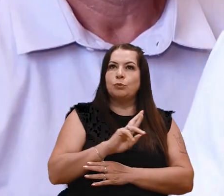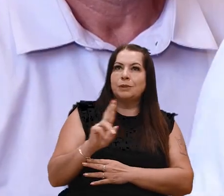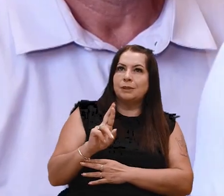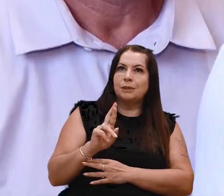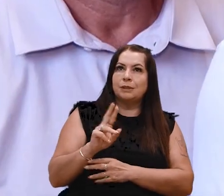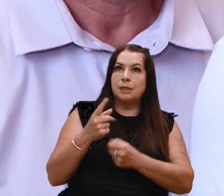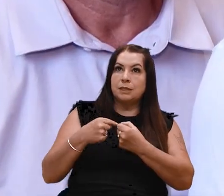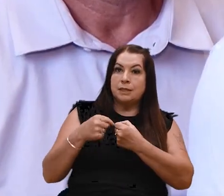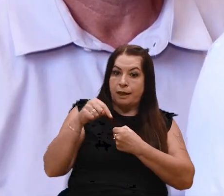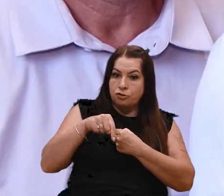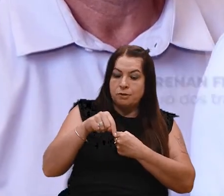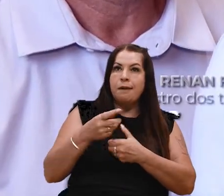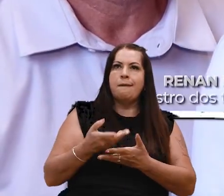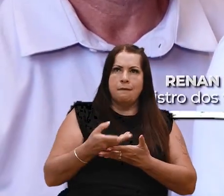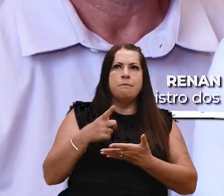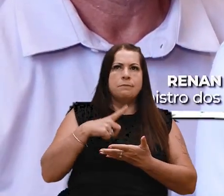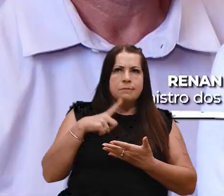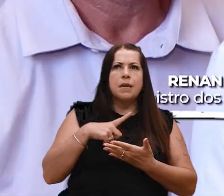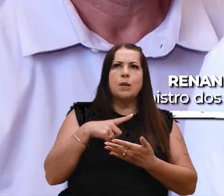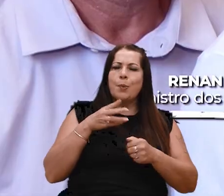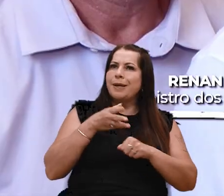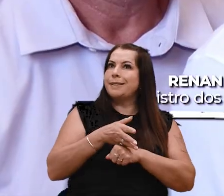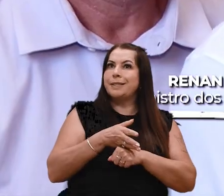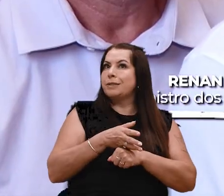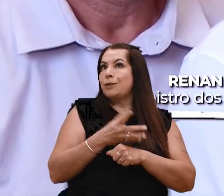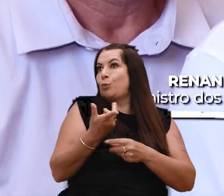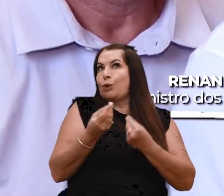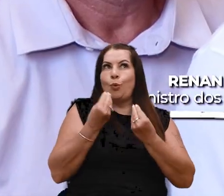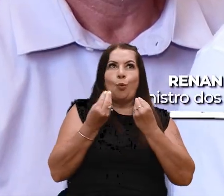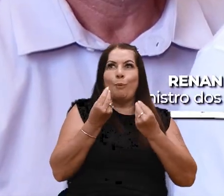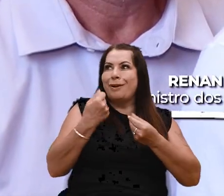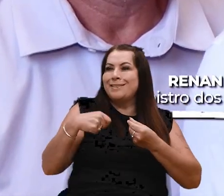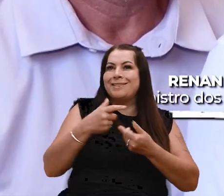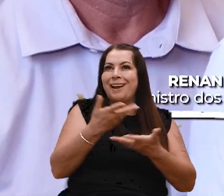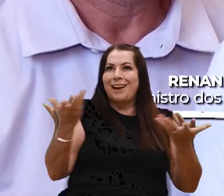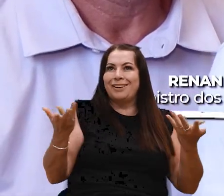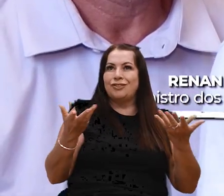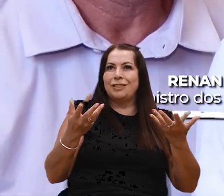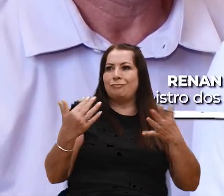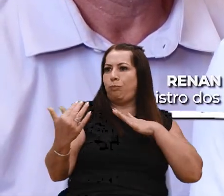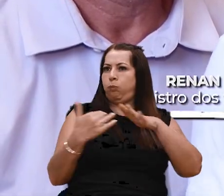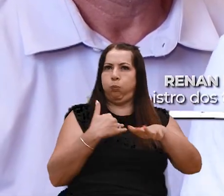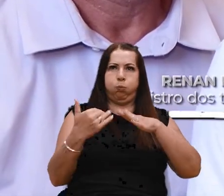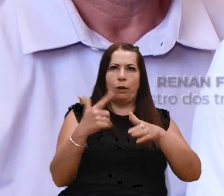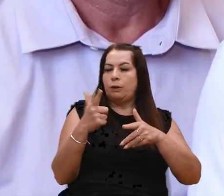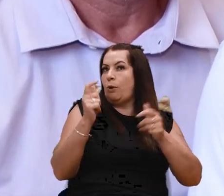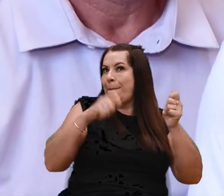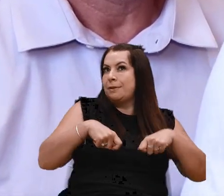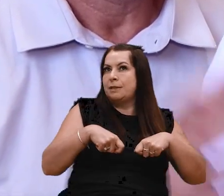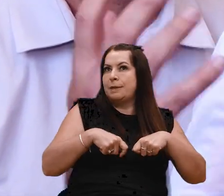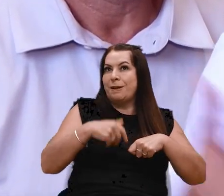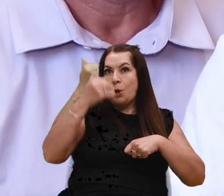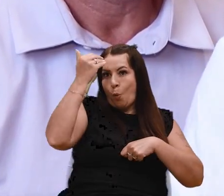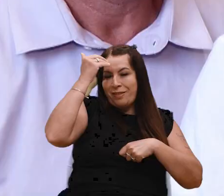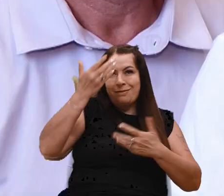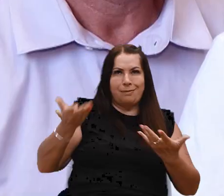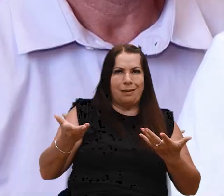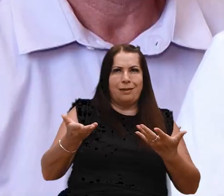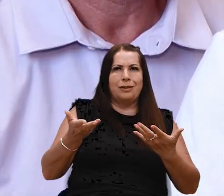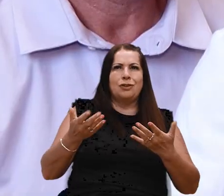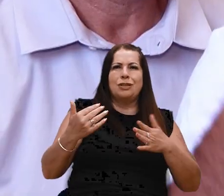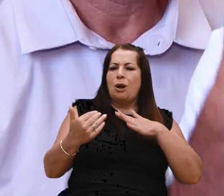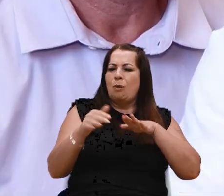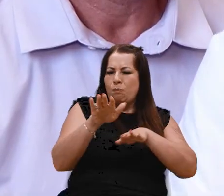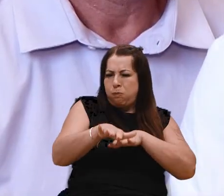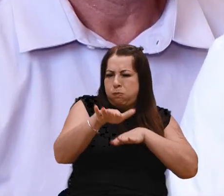Cidade de Caxias tem um acesso que não é condizente com a necessidade do fluxo, não tem capacidade para suportar o fluxo. Aquilo gera trânsito no